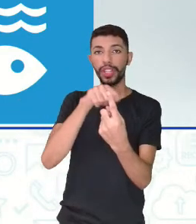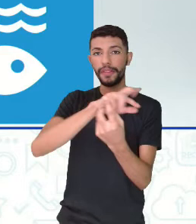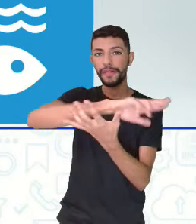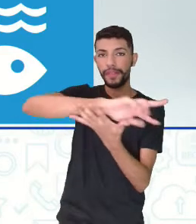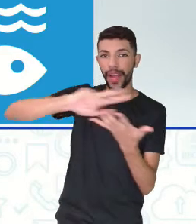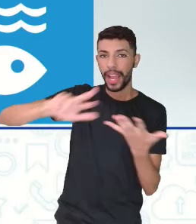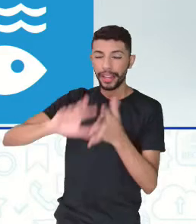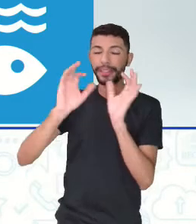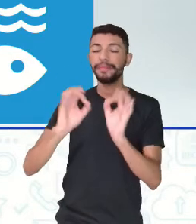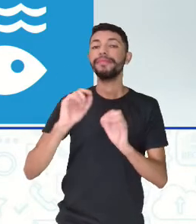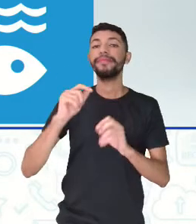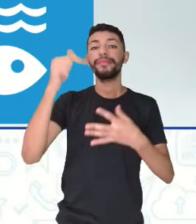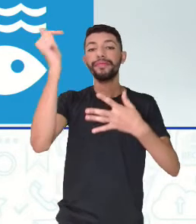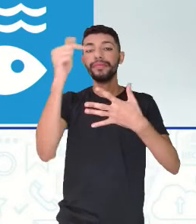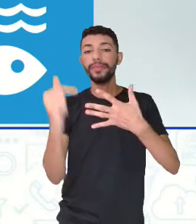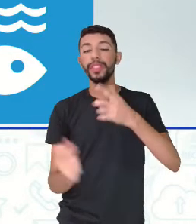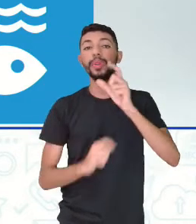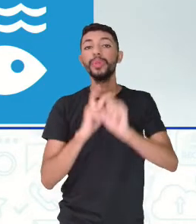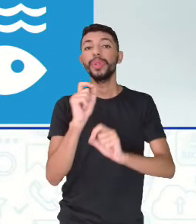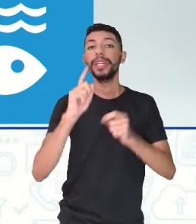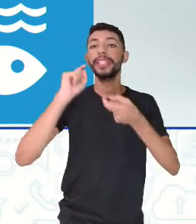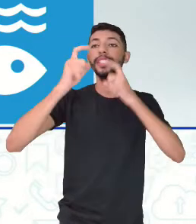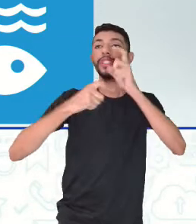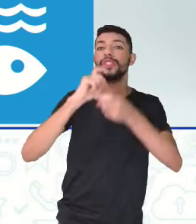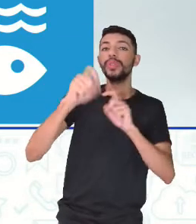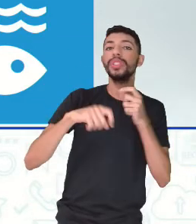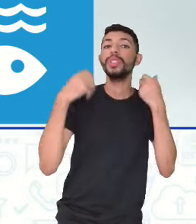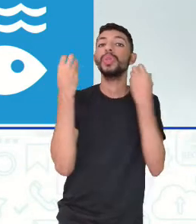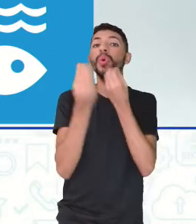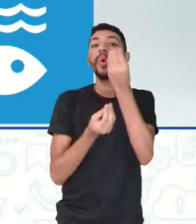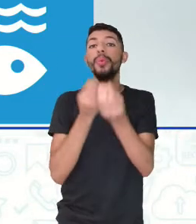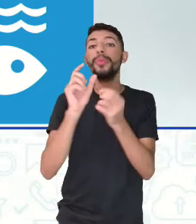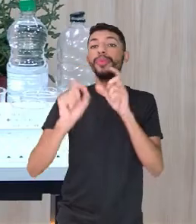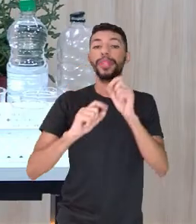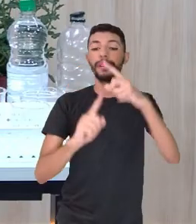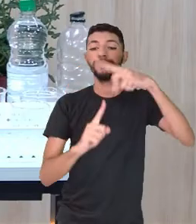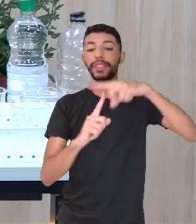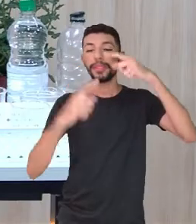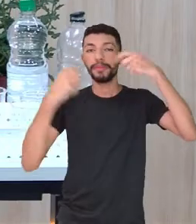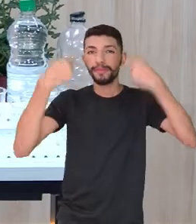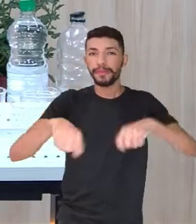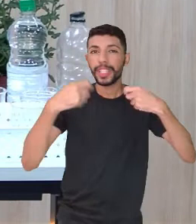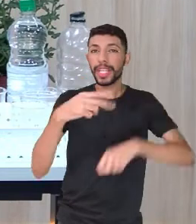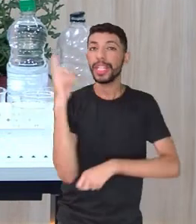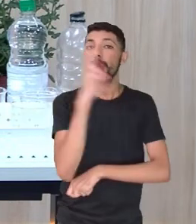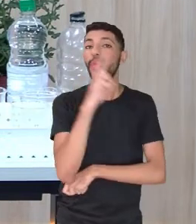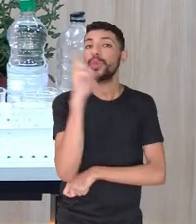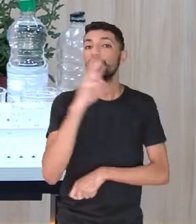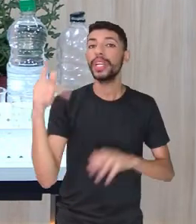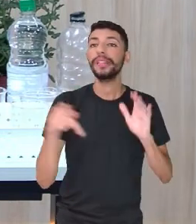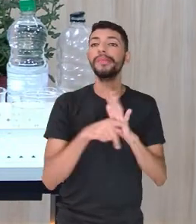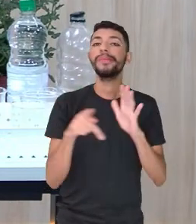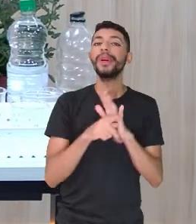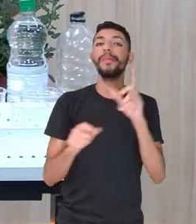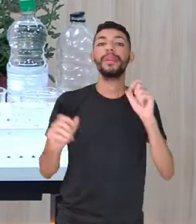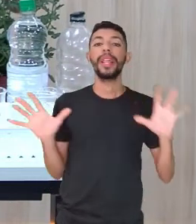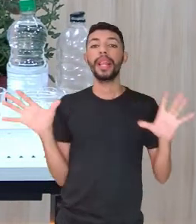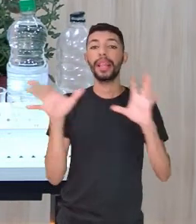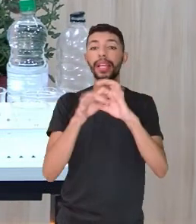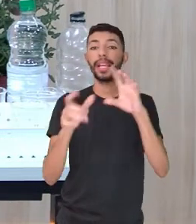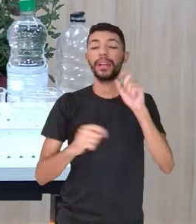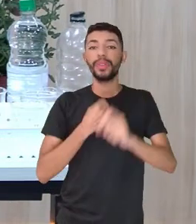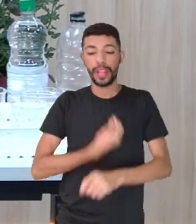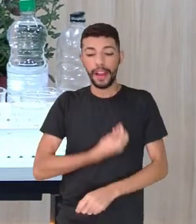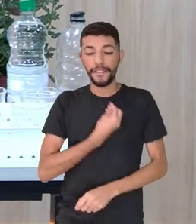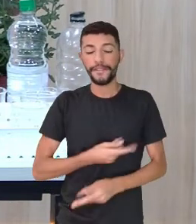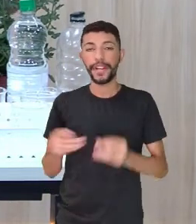esses objetivos eles foram discutidos como necessidade emergencial em relação aí à vida no